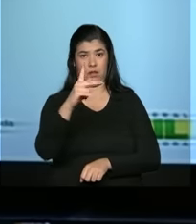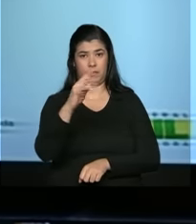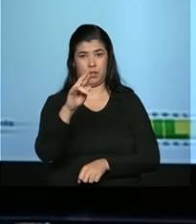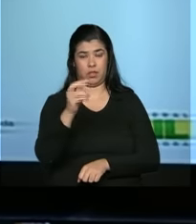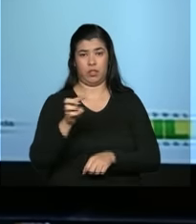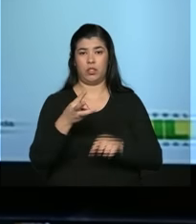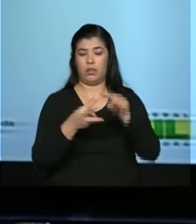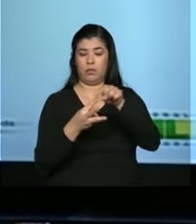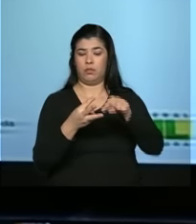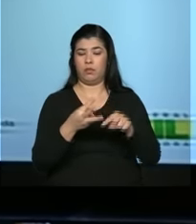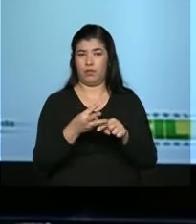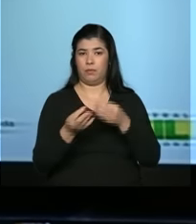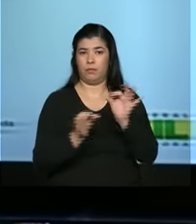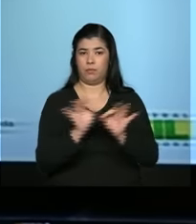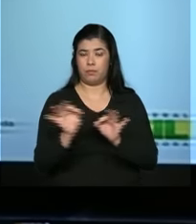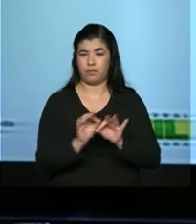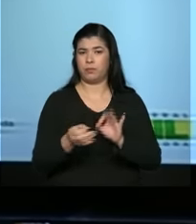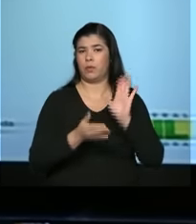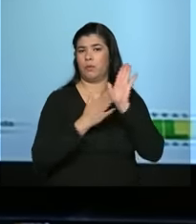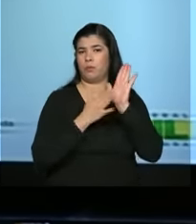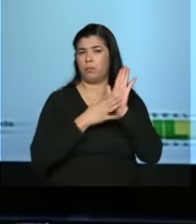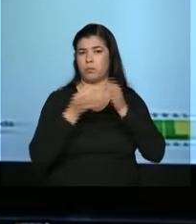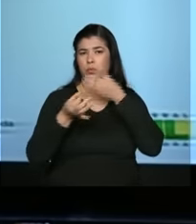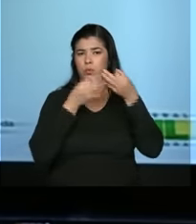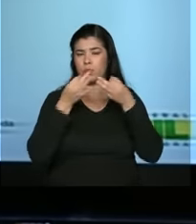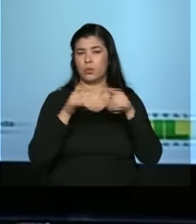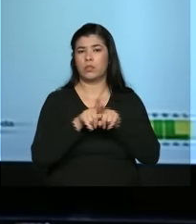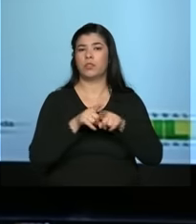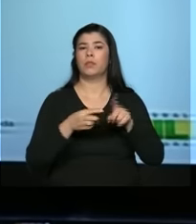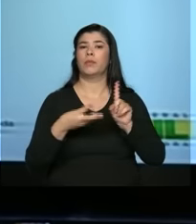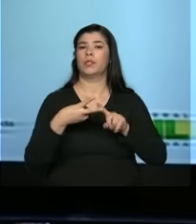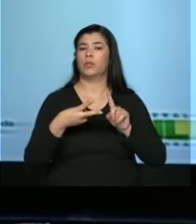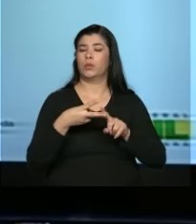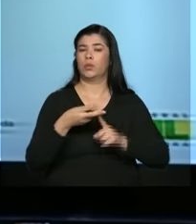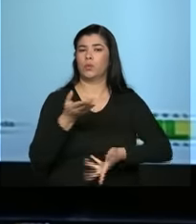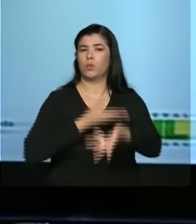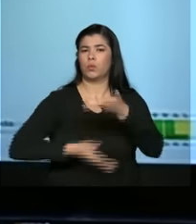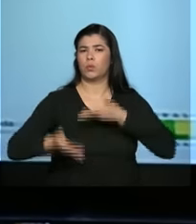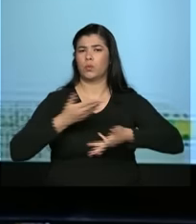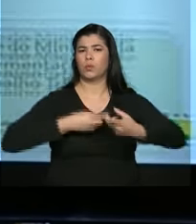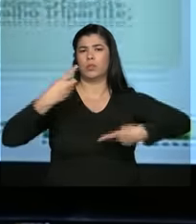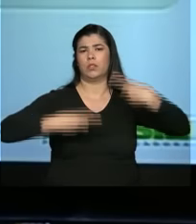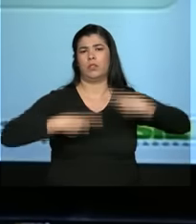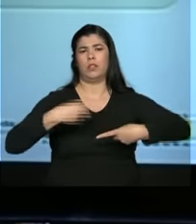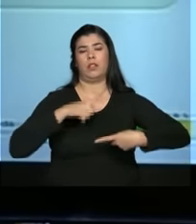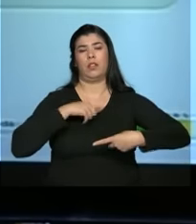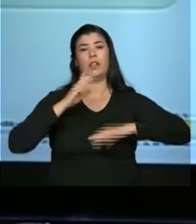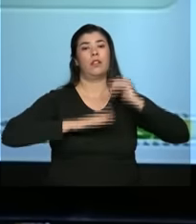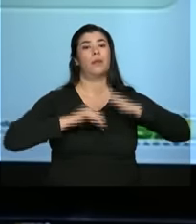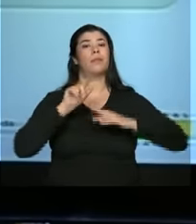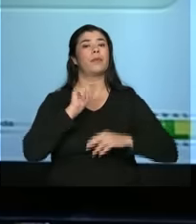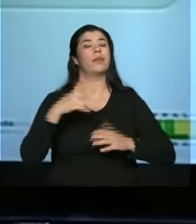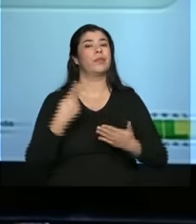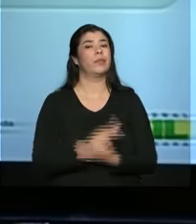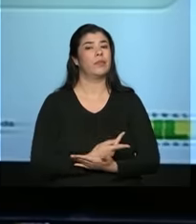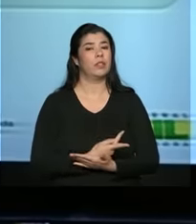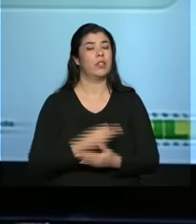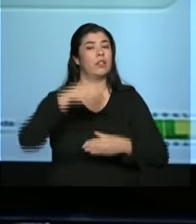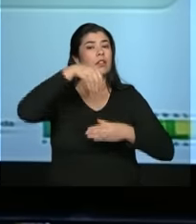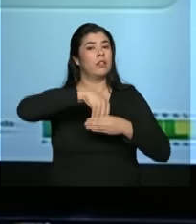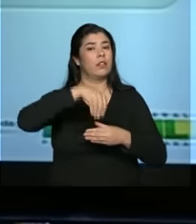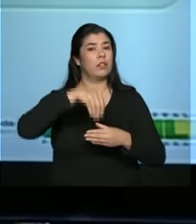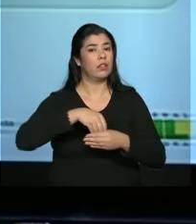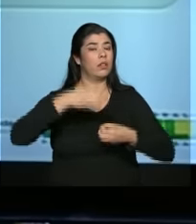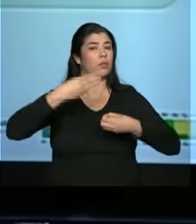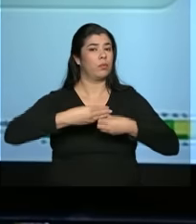das propostas discutir e propor medidas de aperfeiçoamento relacionadas à ações que são feitas particularmente pelos